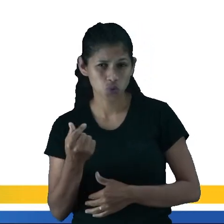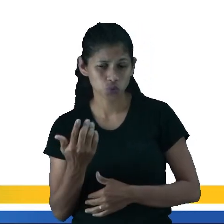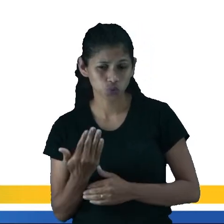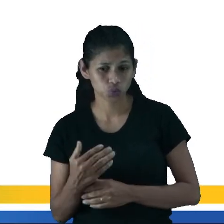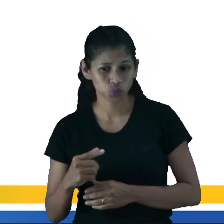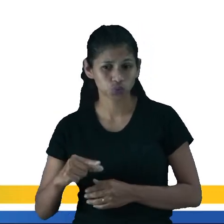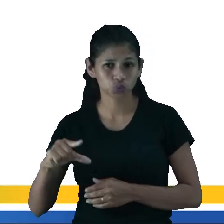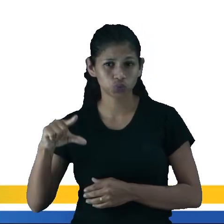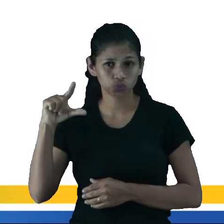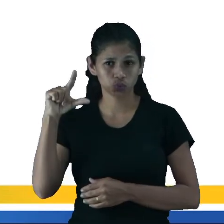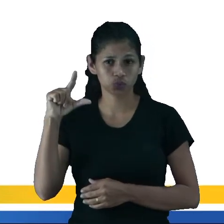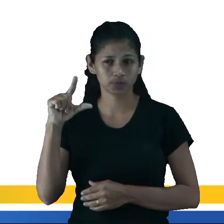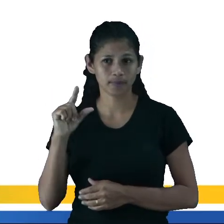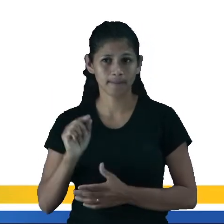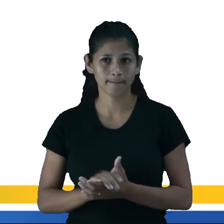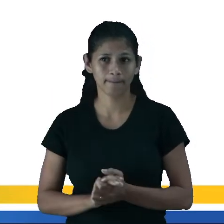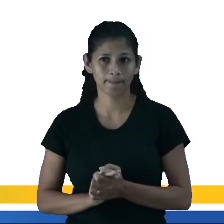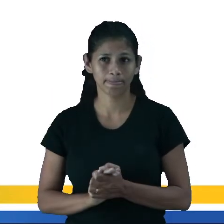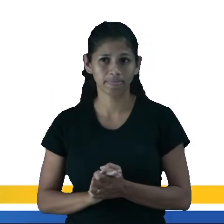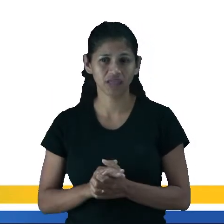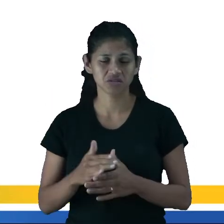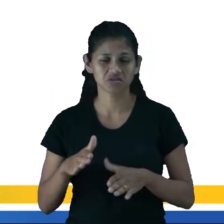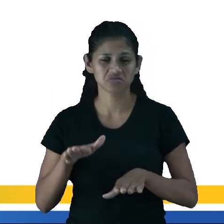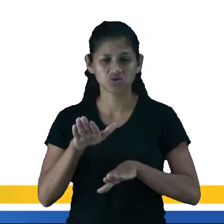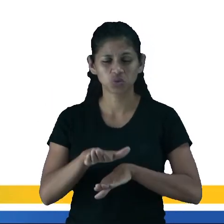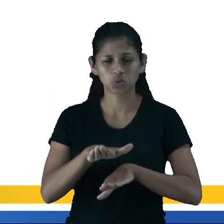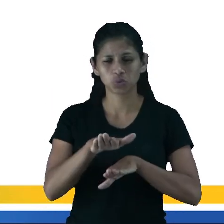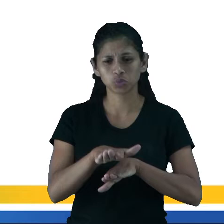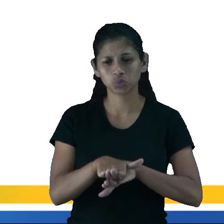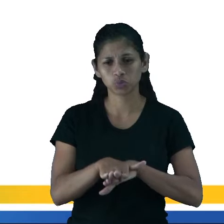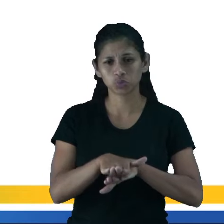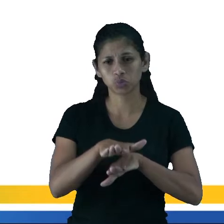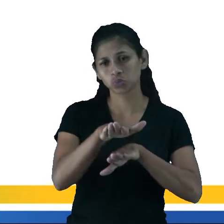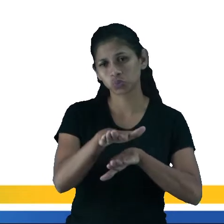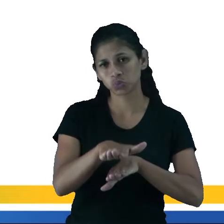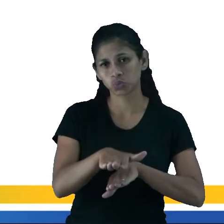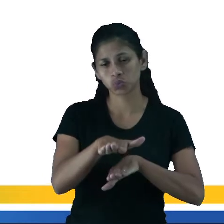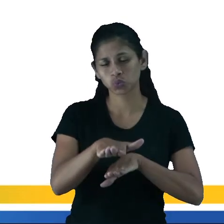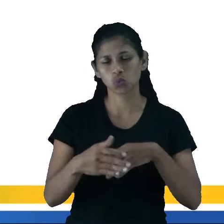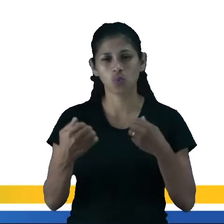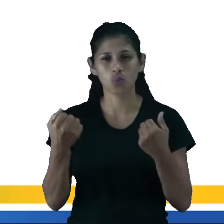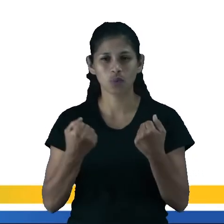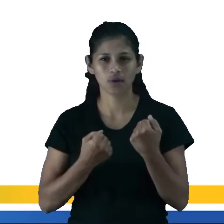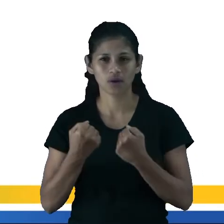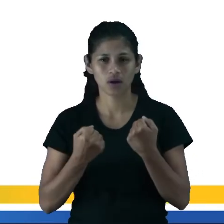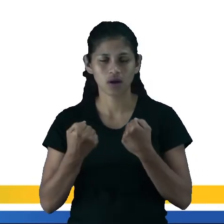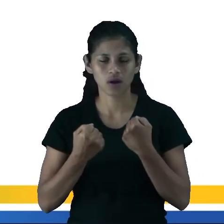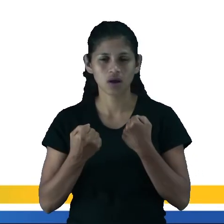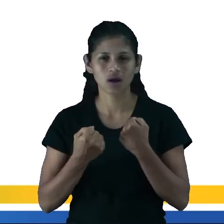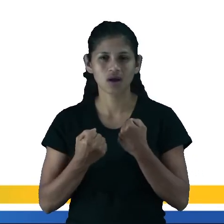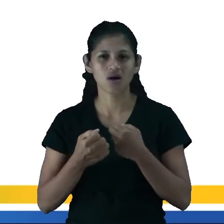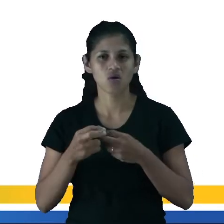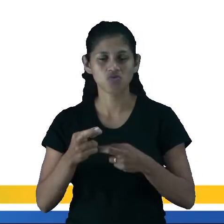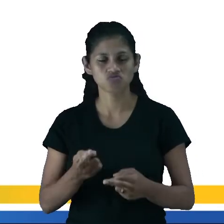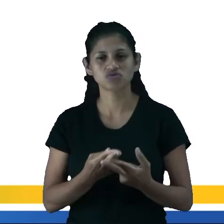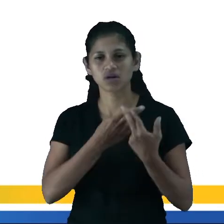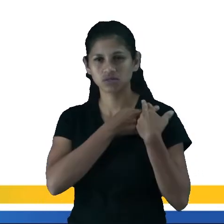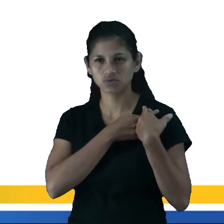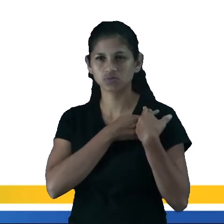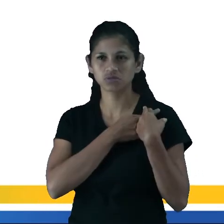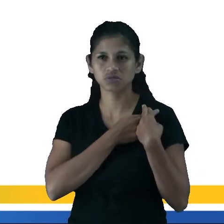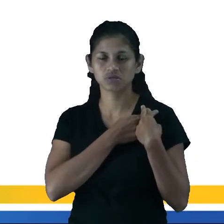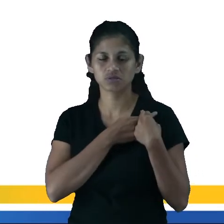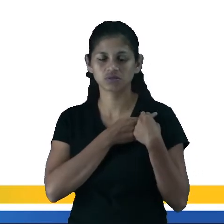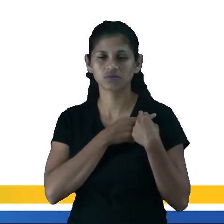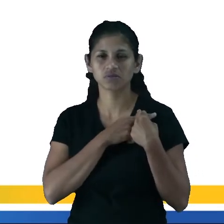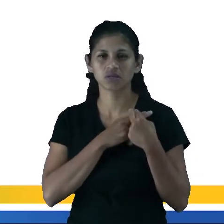Além de causar congestionamentos diários que dificultam a locomoção, os carros são responsáveis por grande parte da poluição